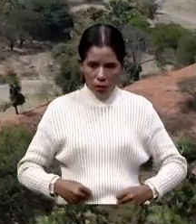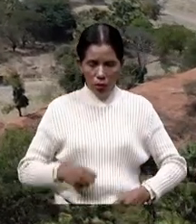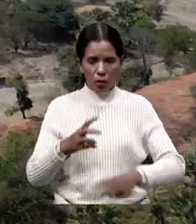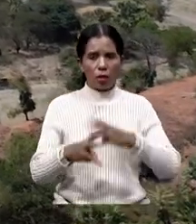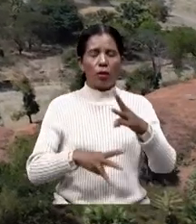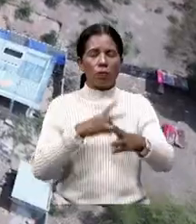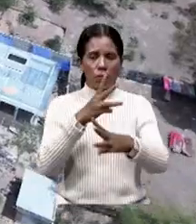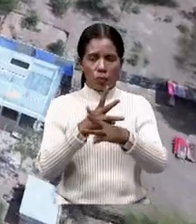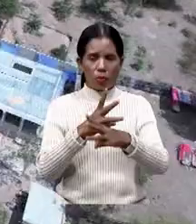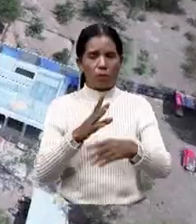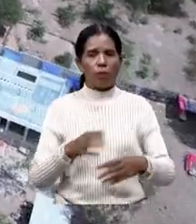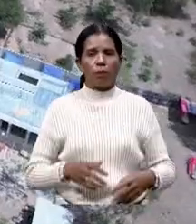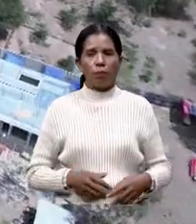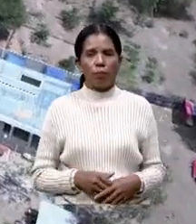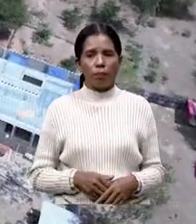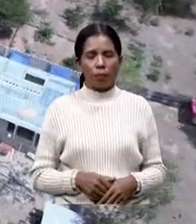tomak.